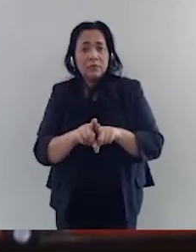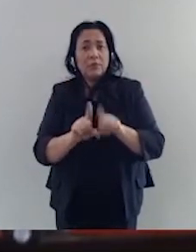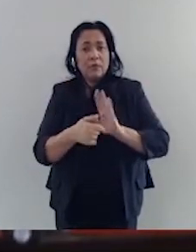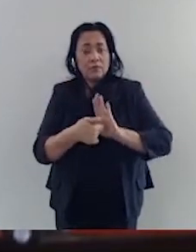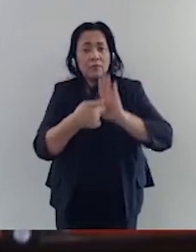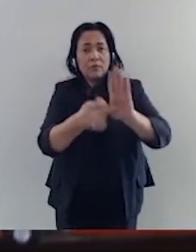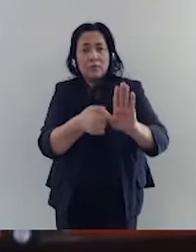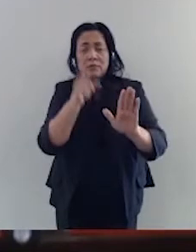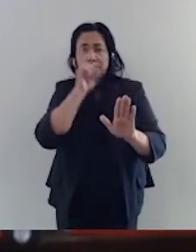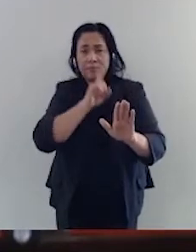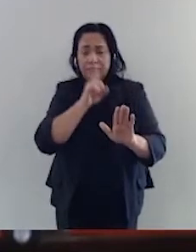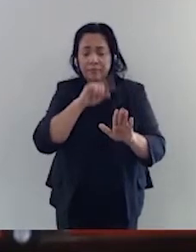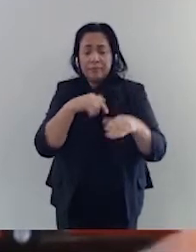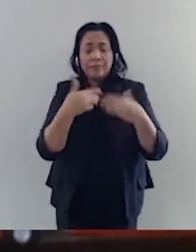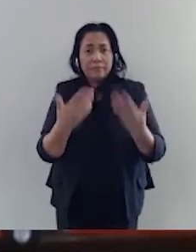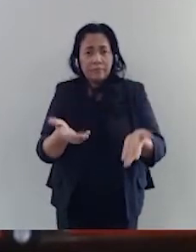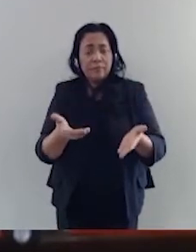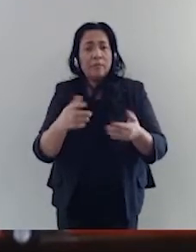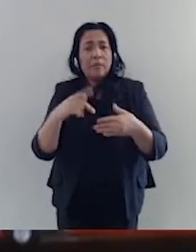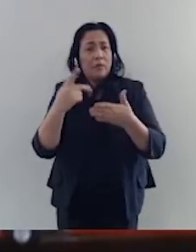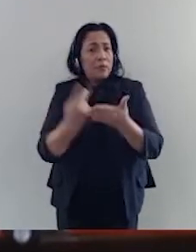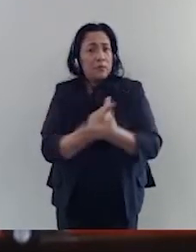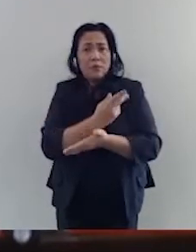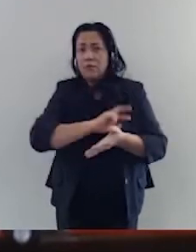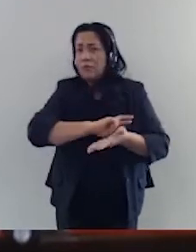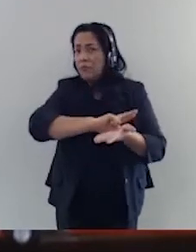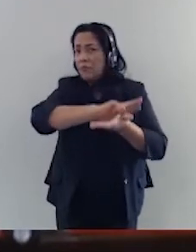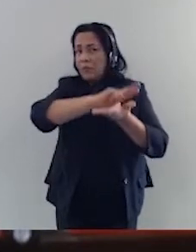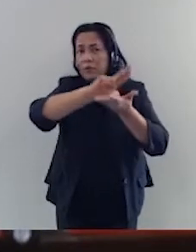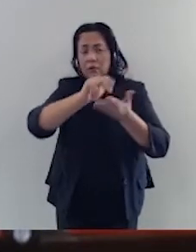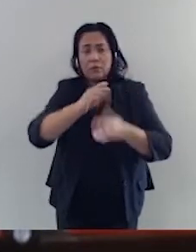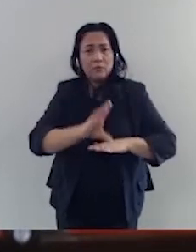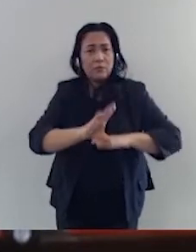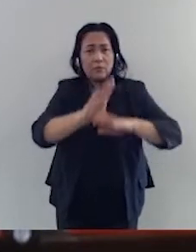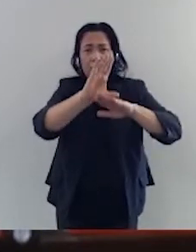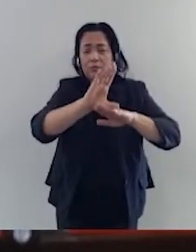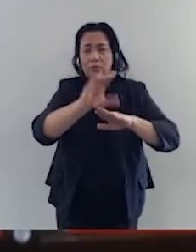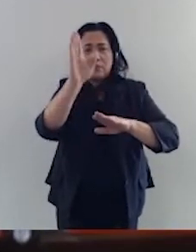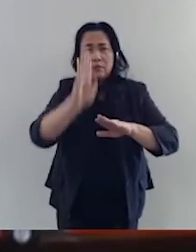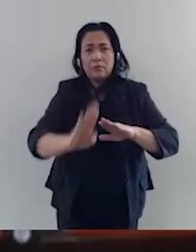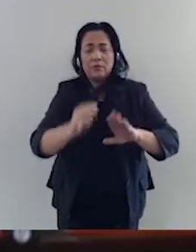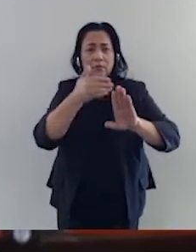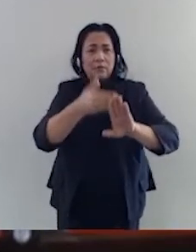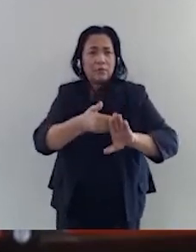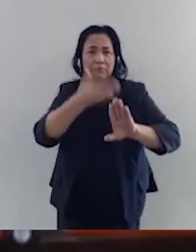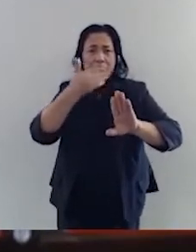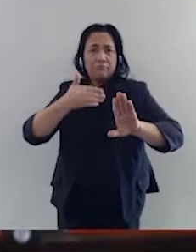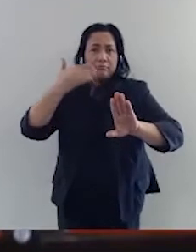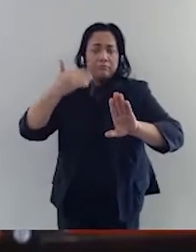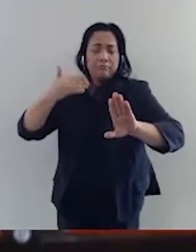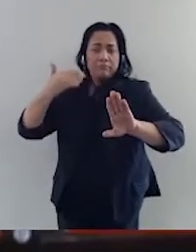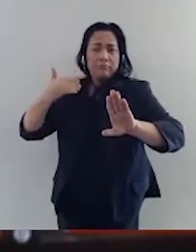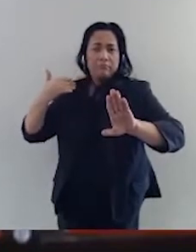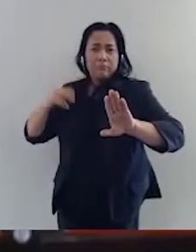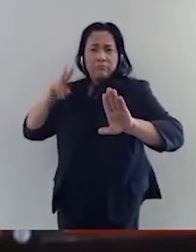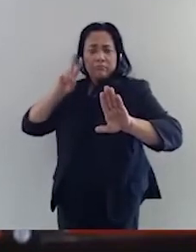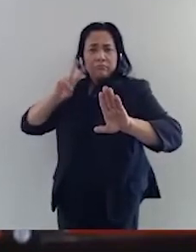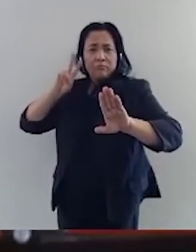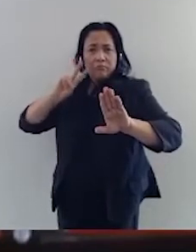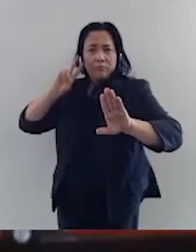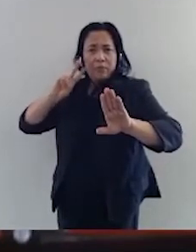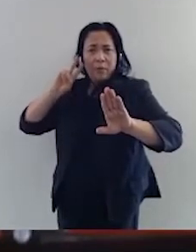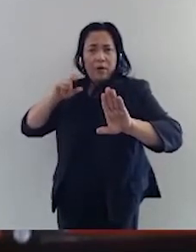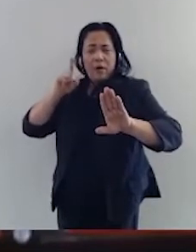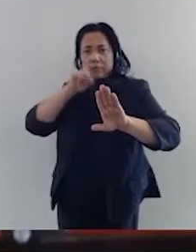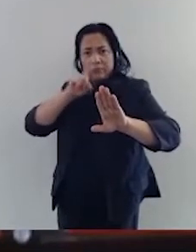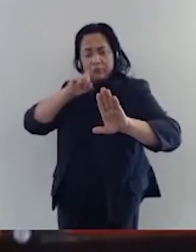ineficaz. E isso ocorreu com várias outras constituições brasileiras. O grande desafio que se tinha quando se